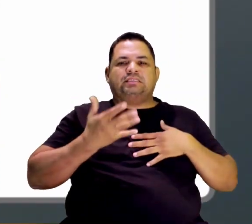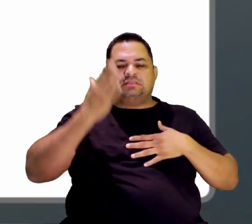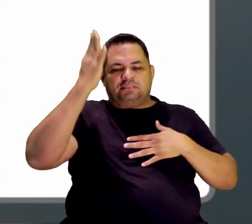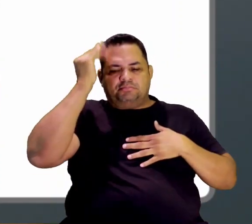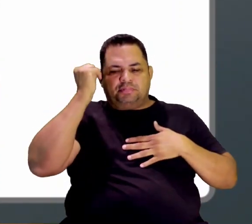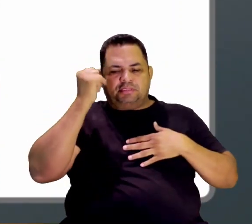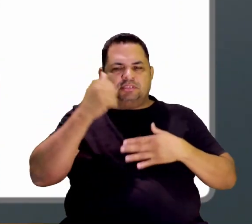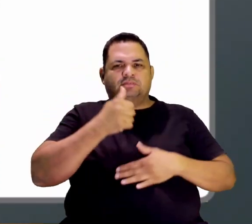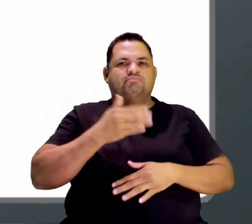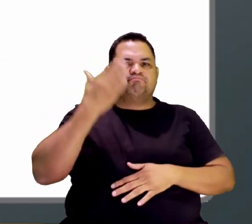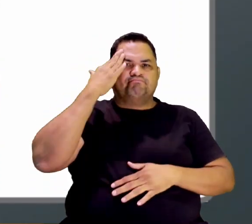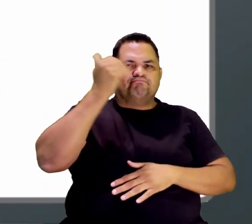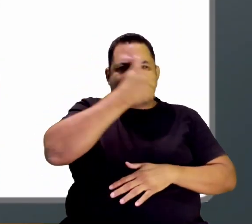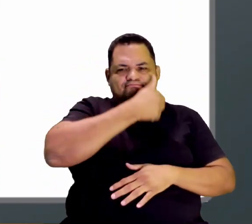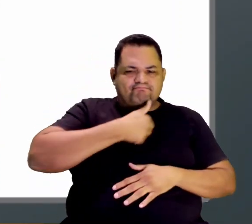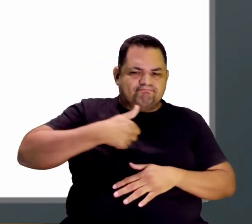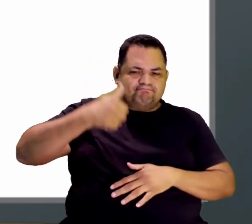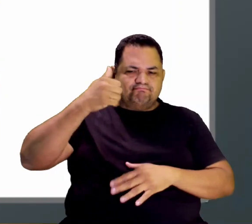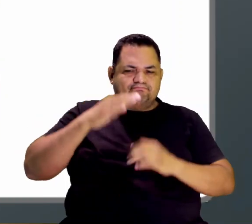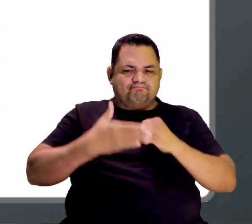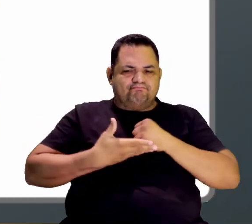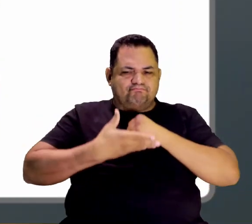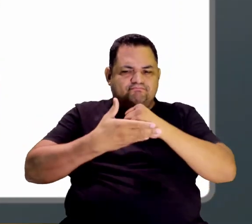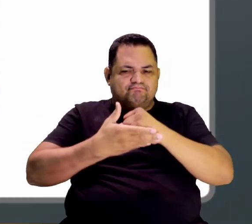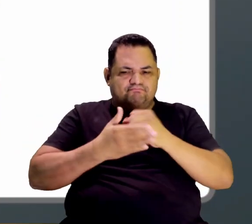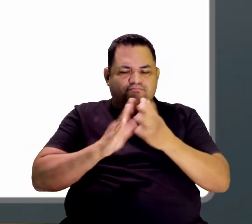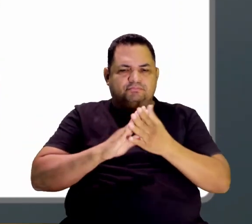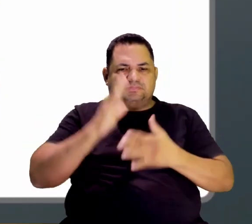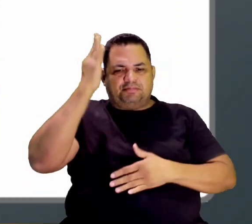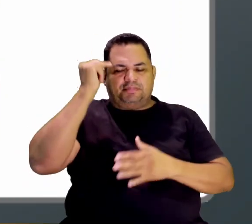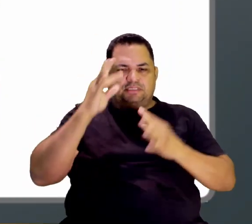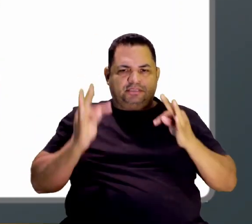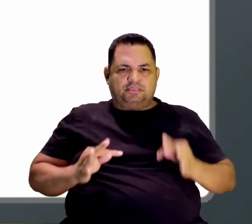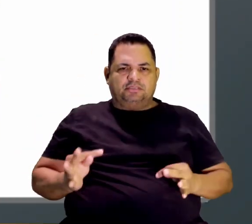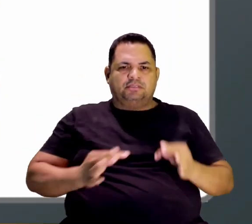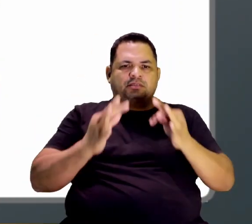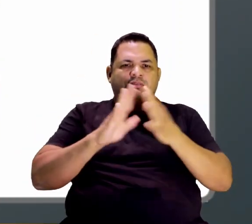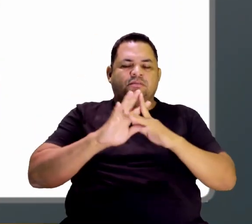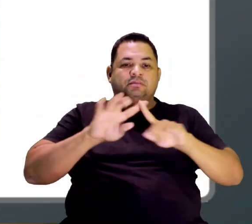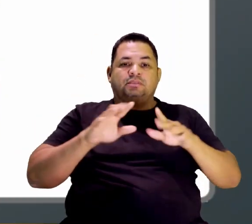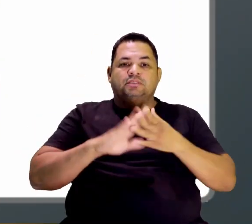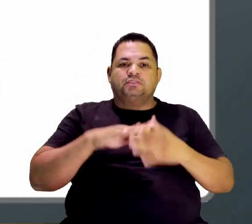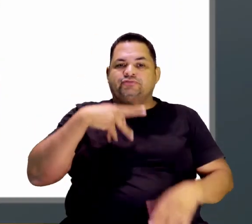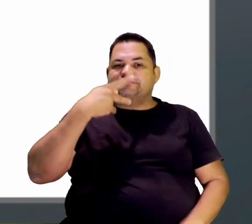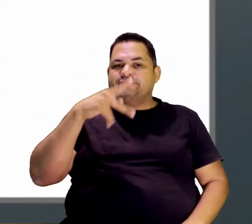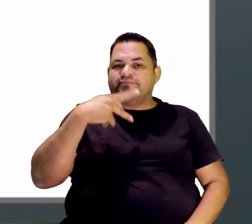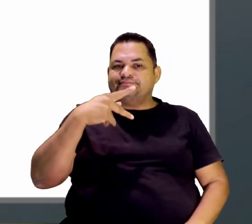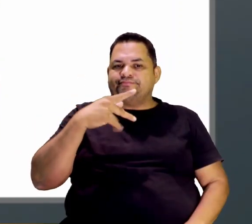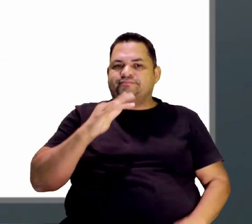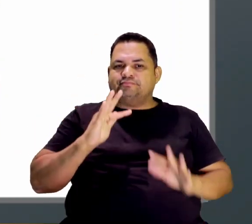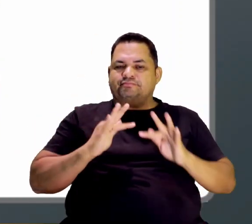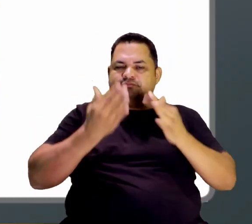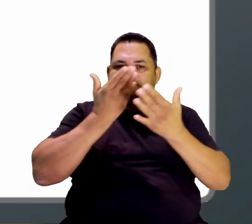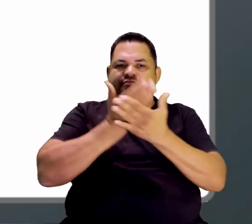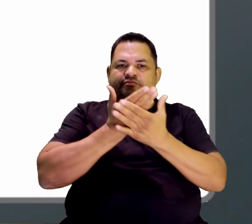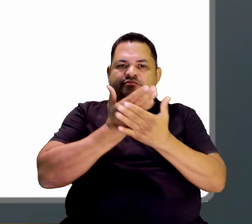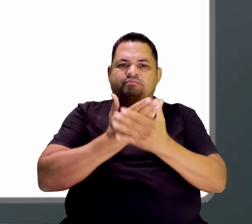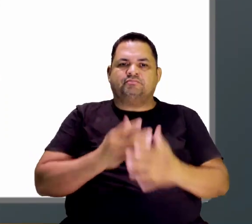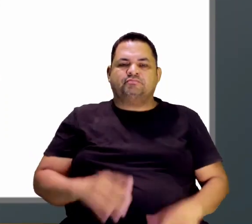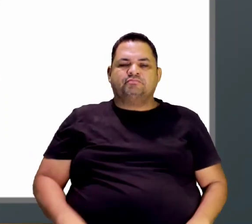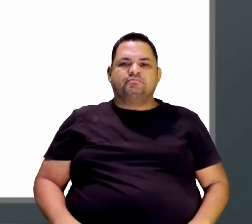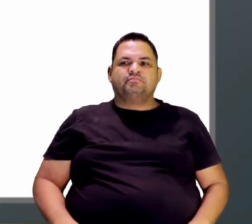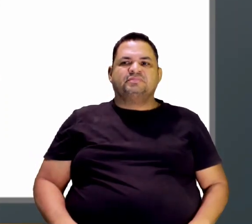Os esportes, de modo geral, eles já fazem isso. E aí quando a gente confronta, por exemplo, com futebol de 7, futebol de 5, aí a gente fica